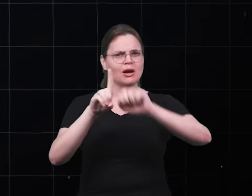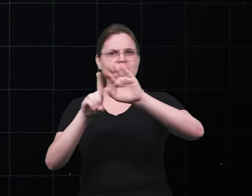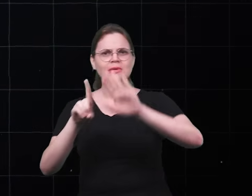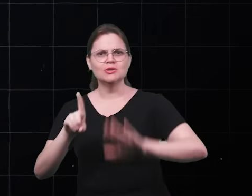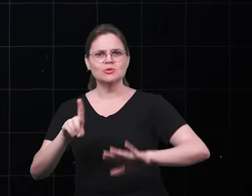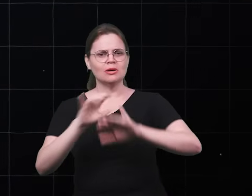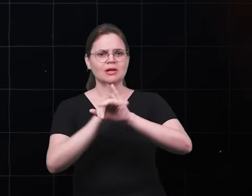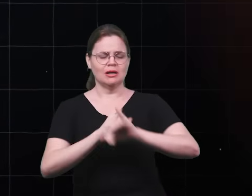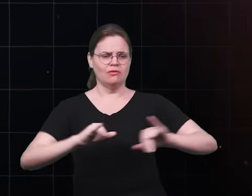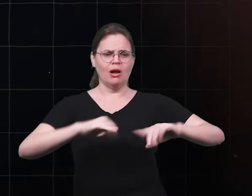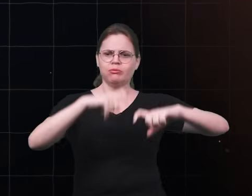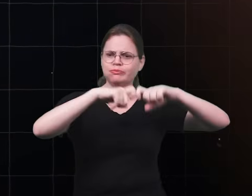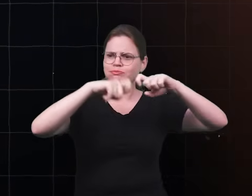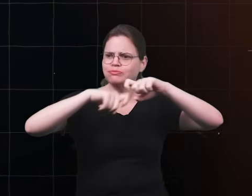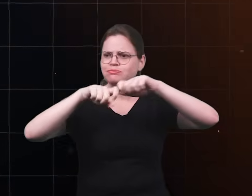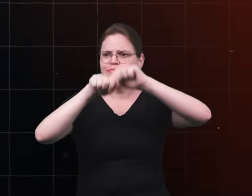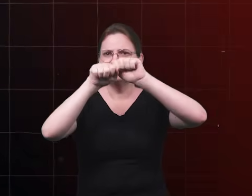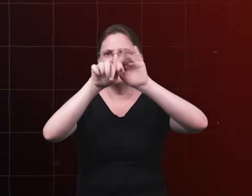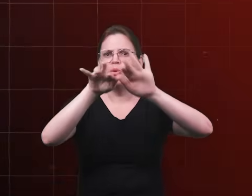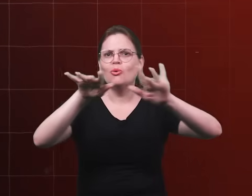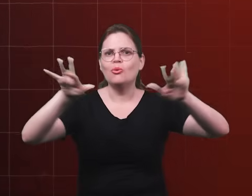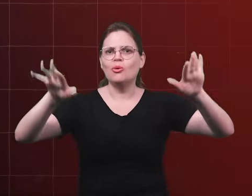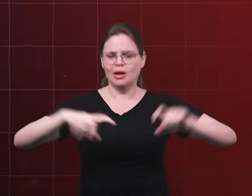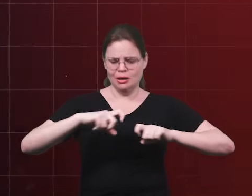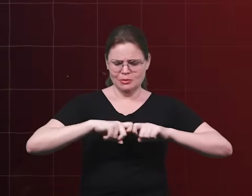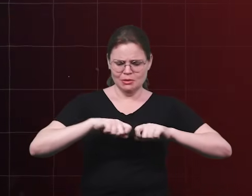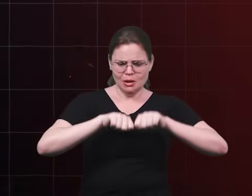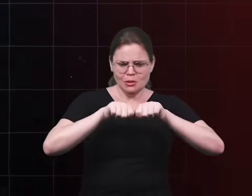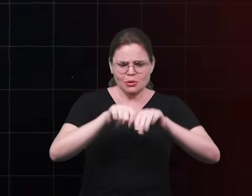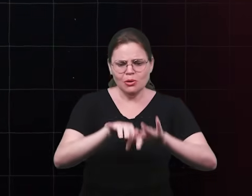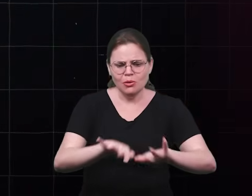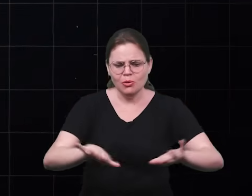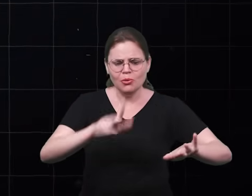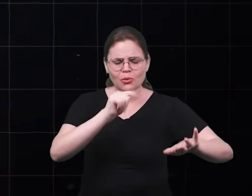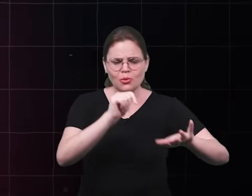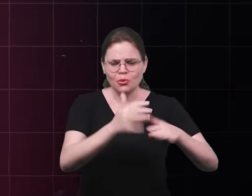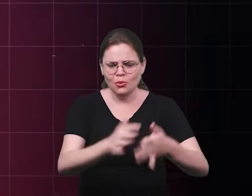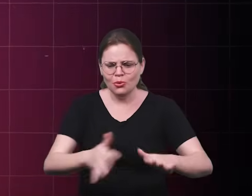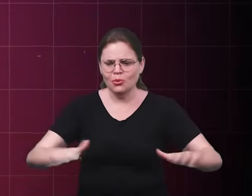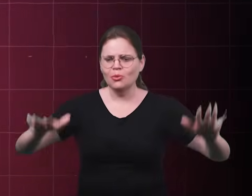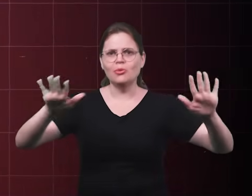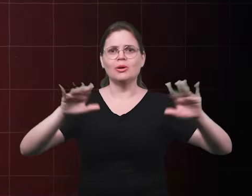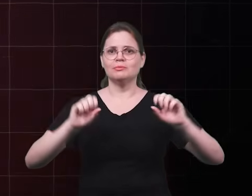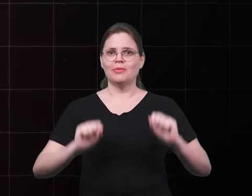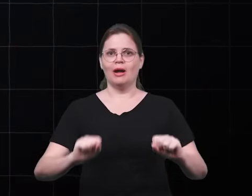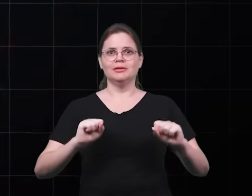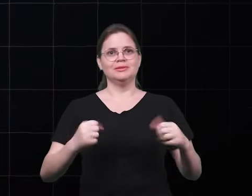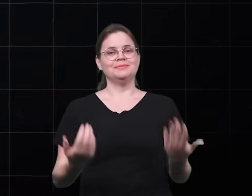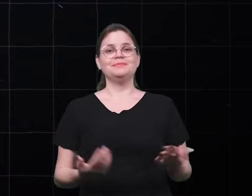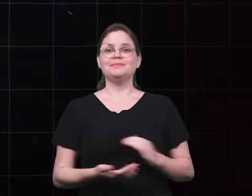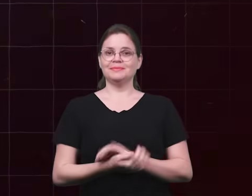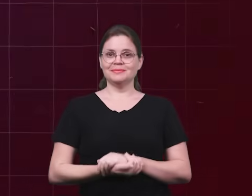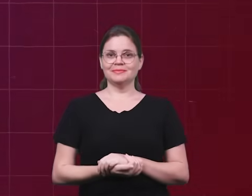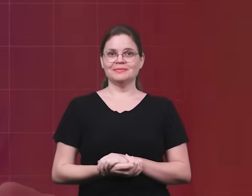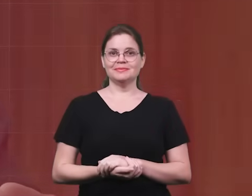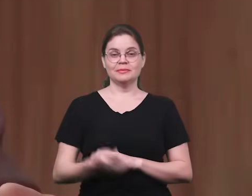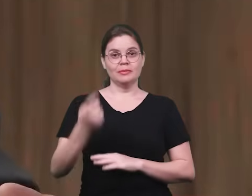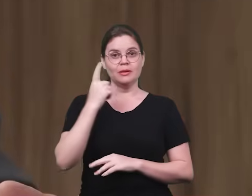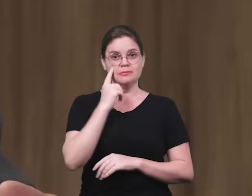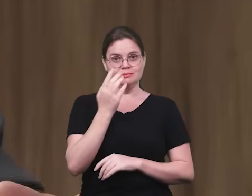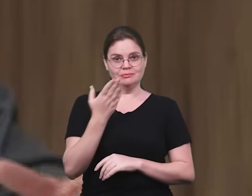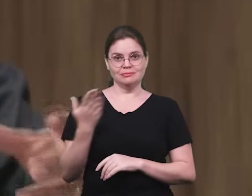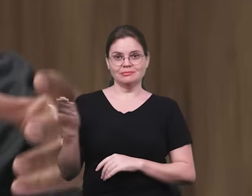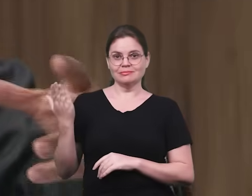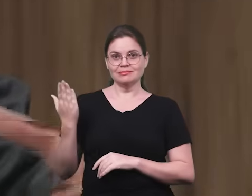dizendo, frutificai e multiplicai-vos e enchei as águas dos mares e as aves se multipliquem na terra.